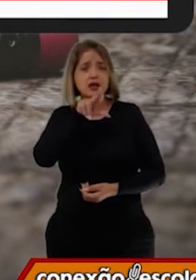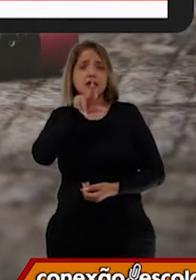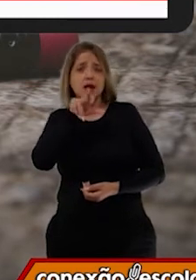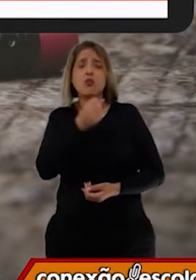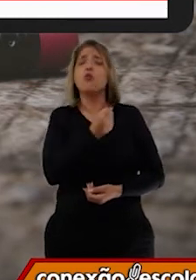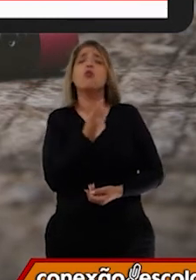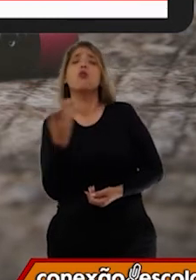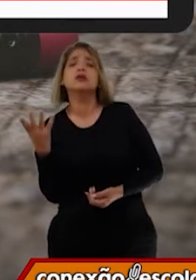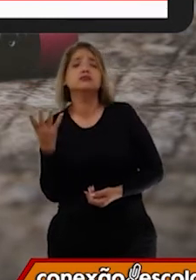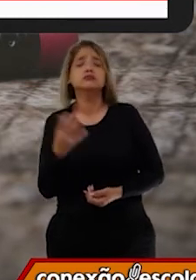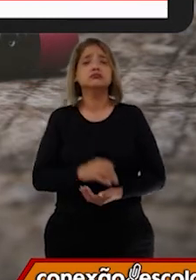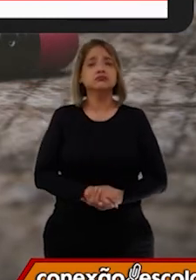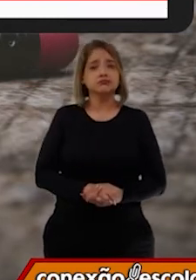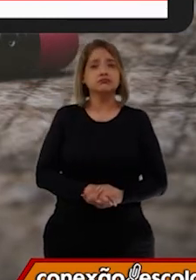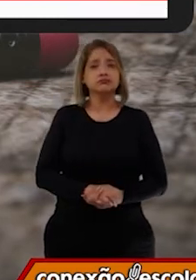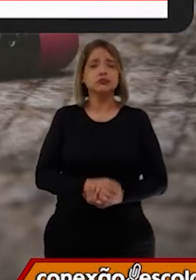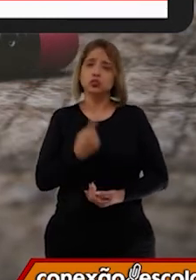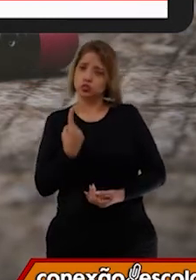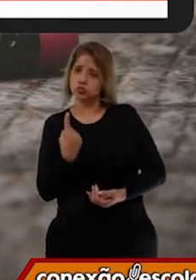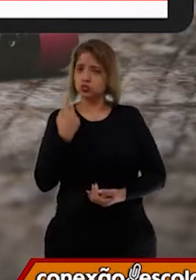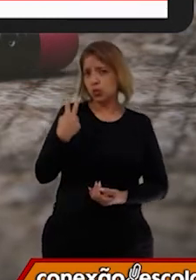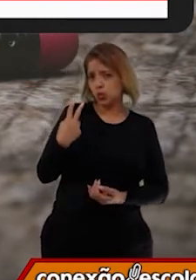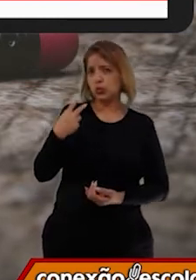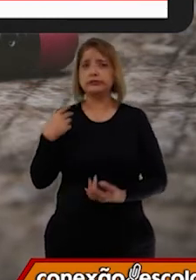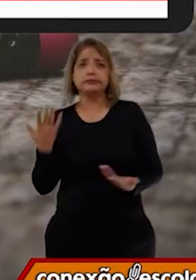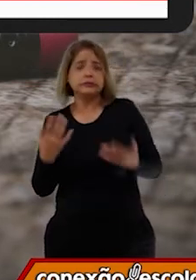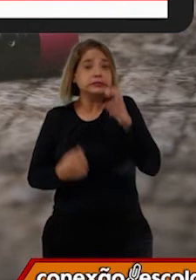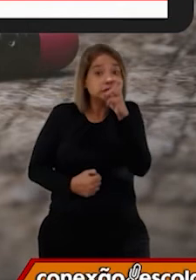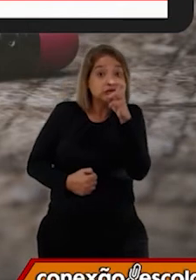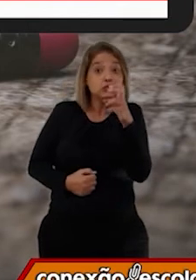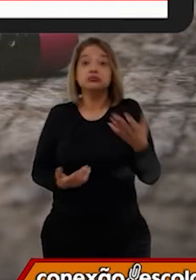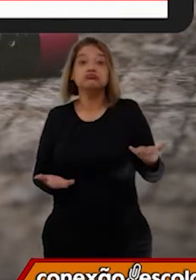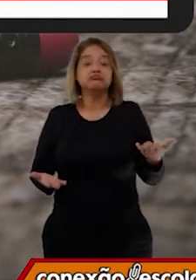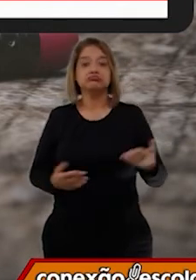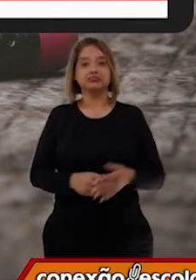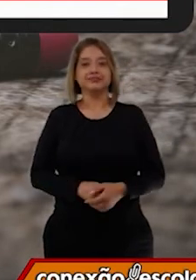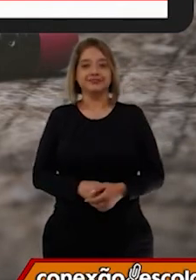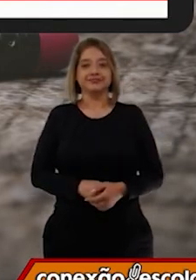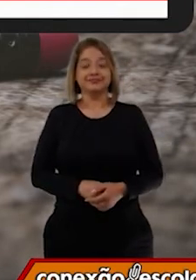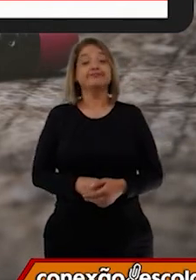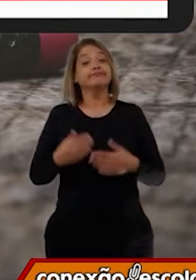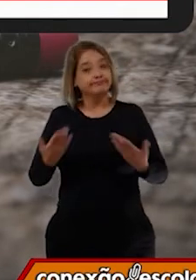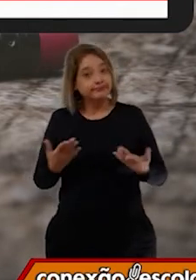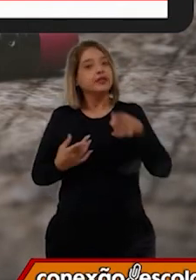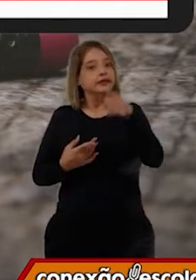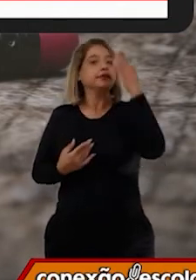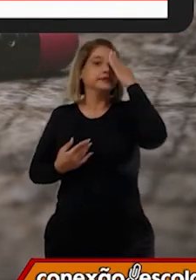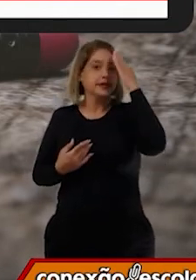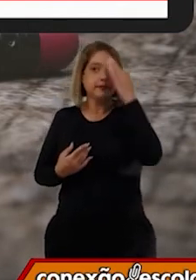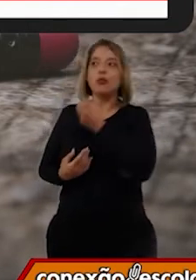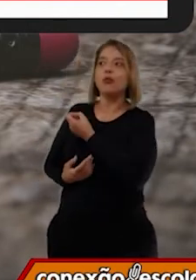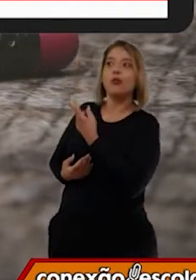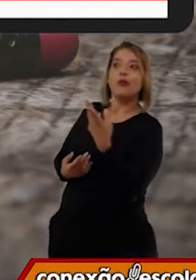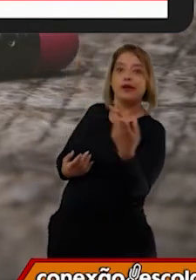Quantos irmãos você tem? 1, 2, 5? Então, você tem que contar